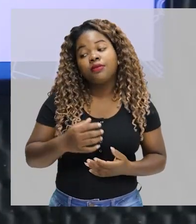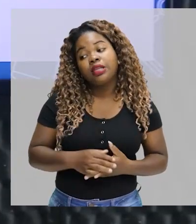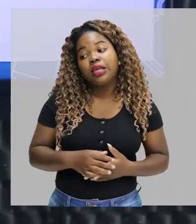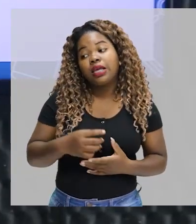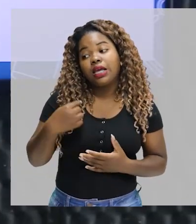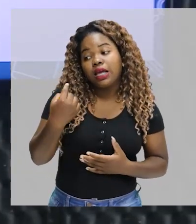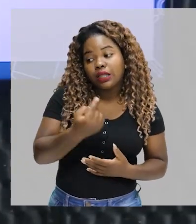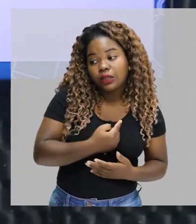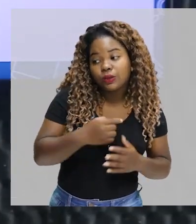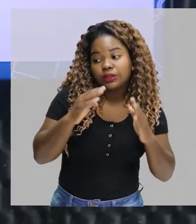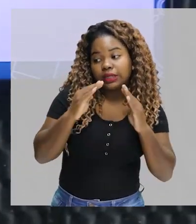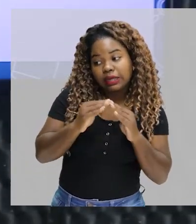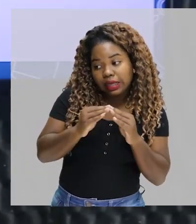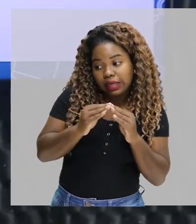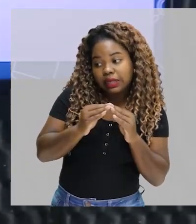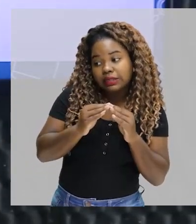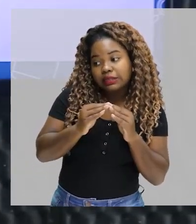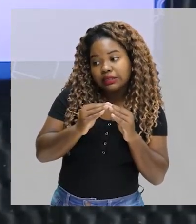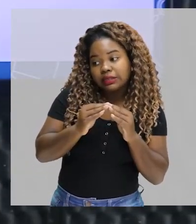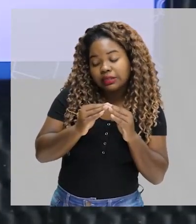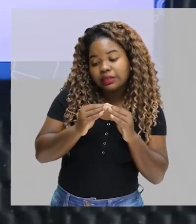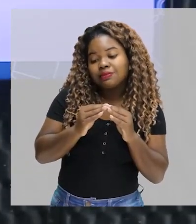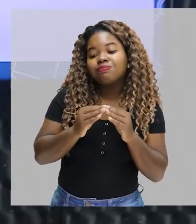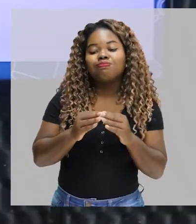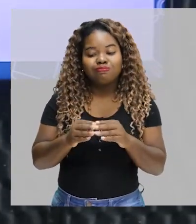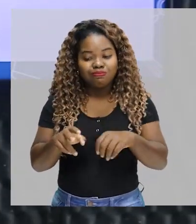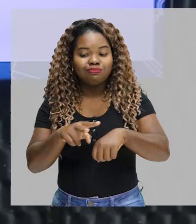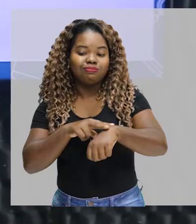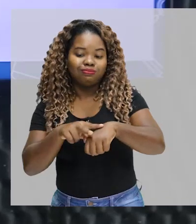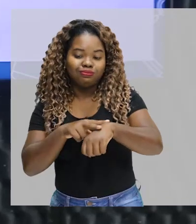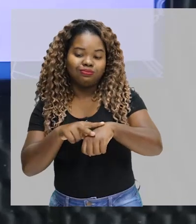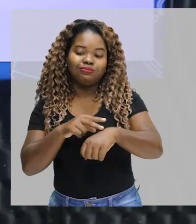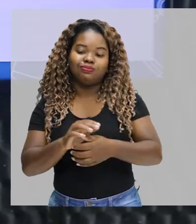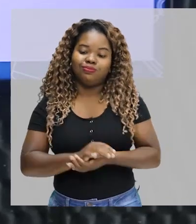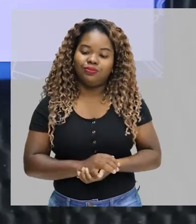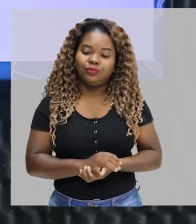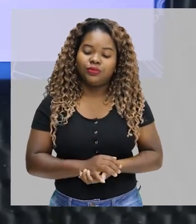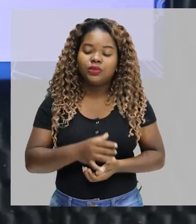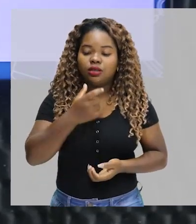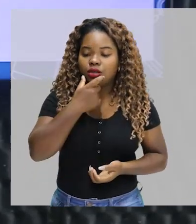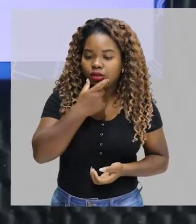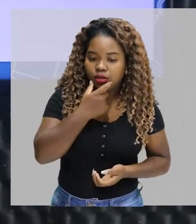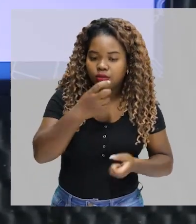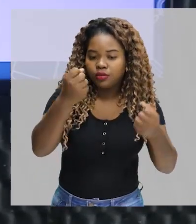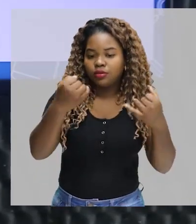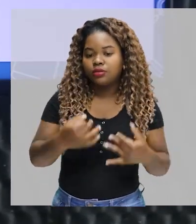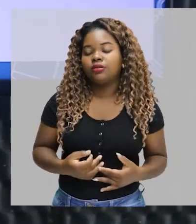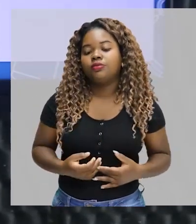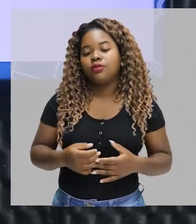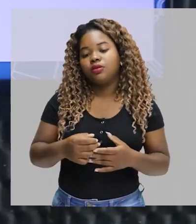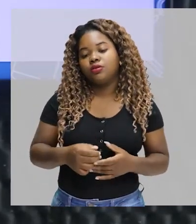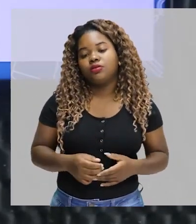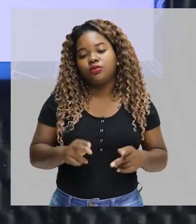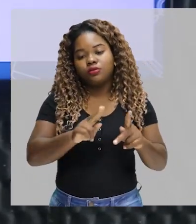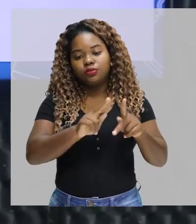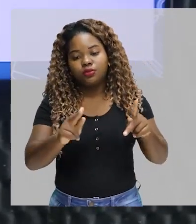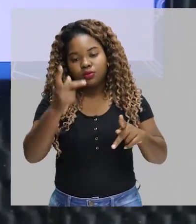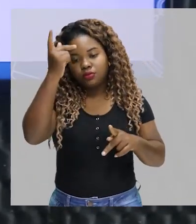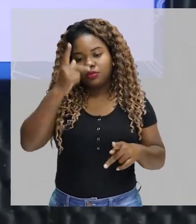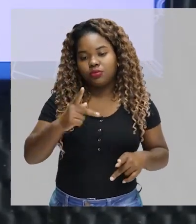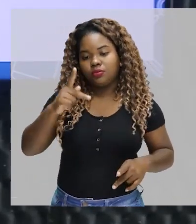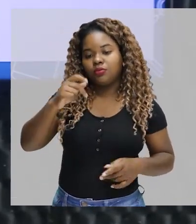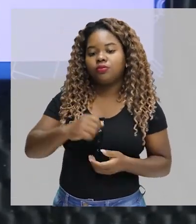nossa é verde. E aí nós temos a diferença. Em inglês, quando se fala de possessivo, existem 2